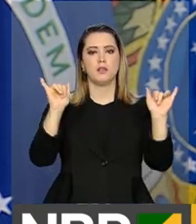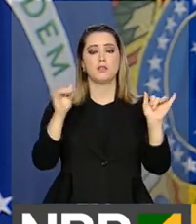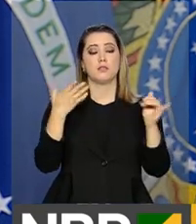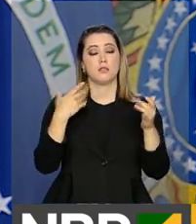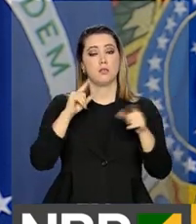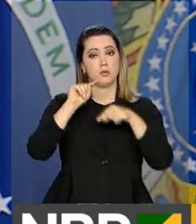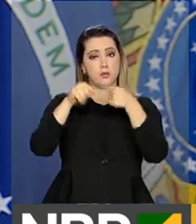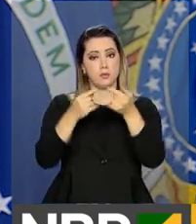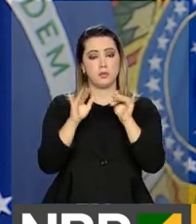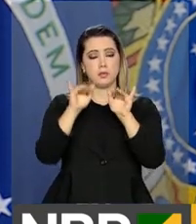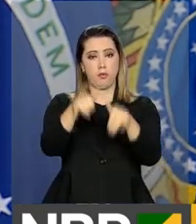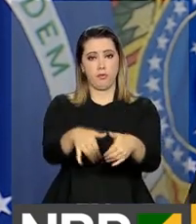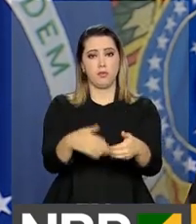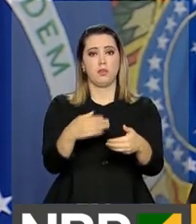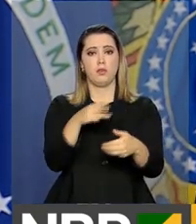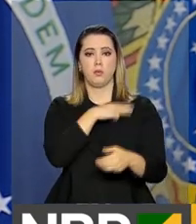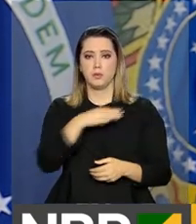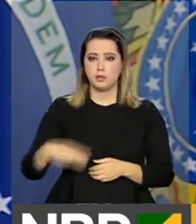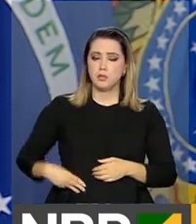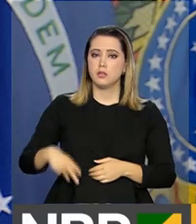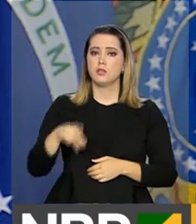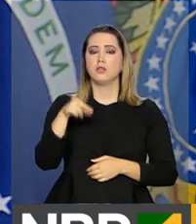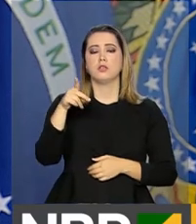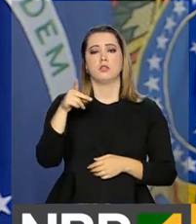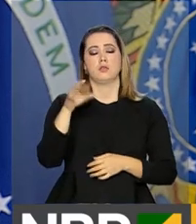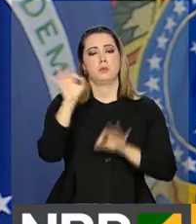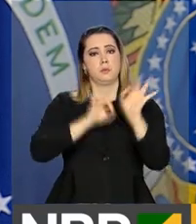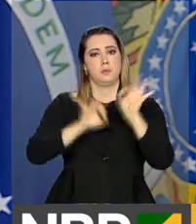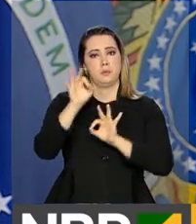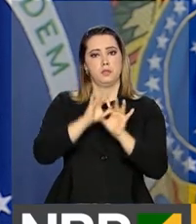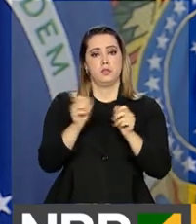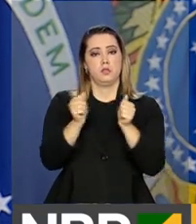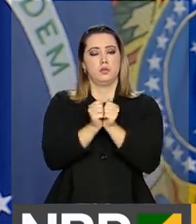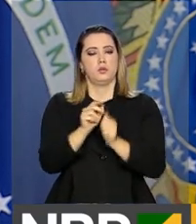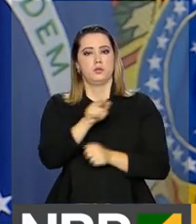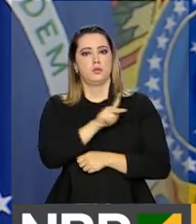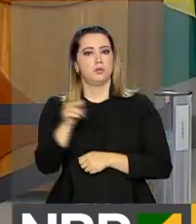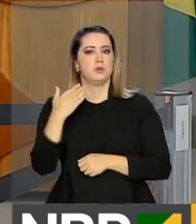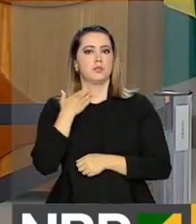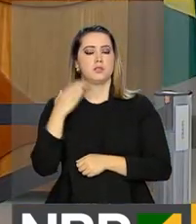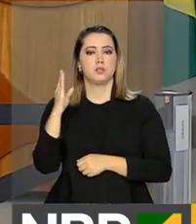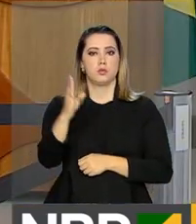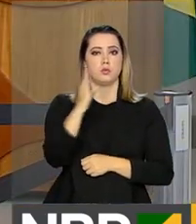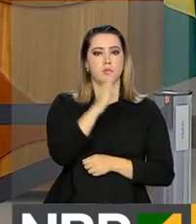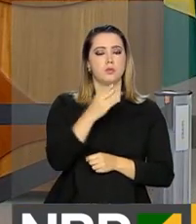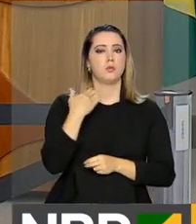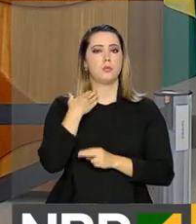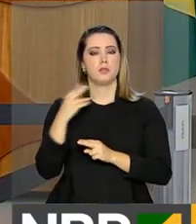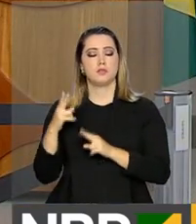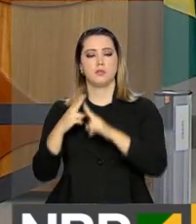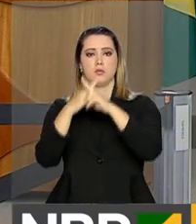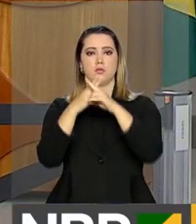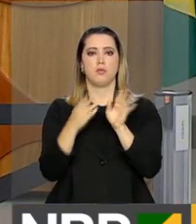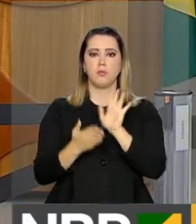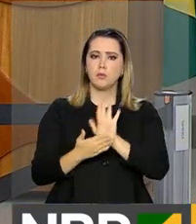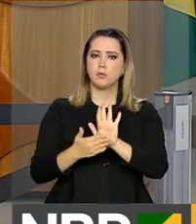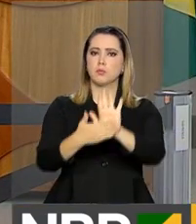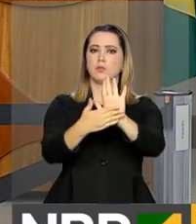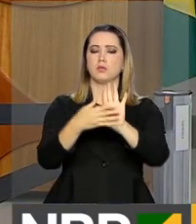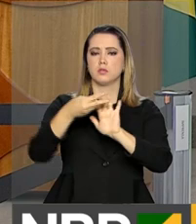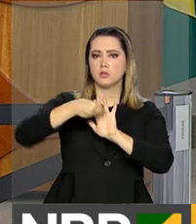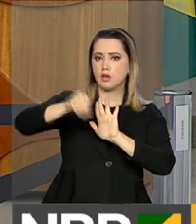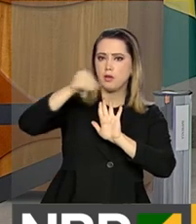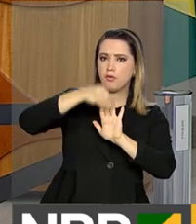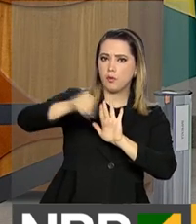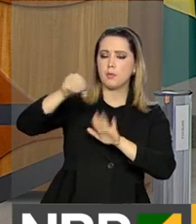dizer que em seguida o ministro de ouvir os presidentes do banco do brasil e da caixa econômica apresentaram informações mais